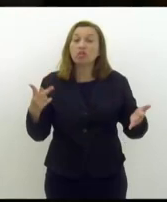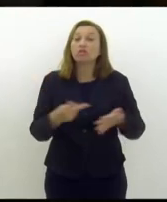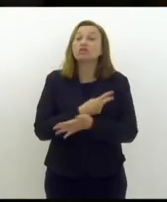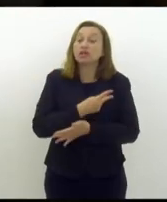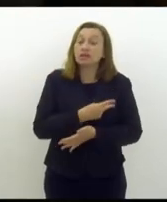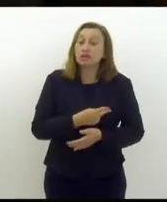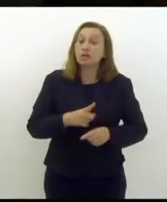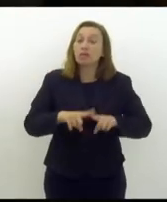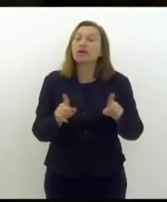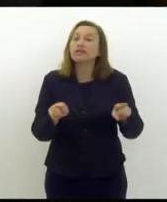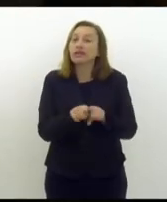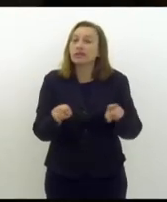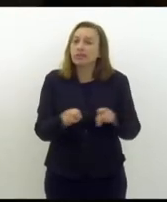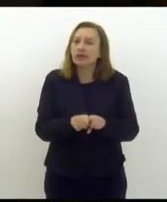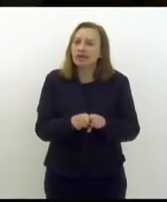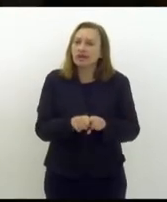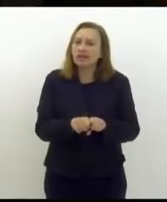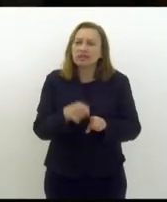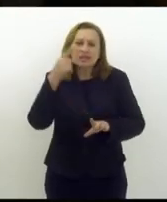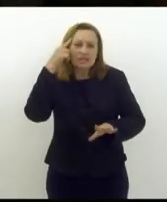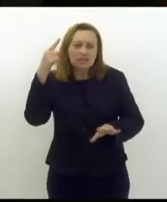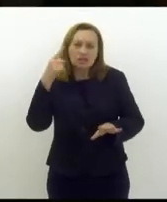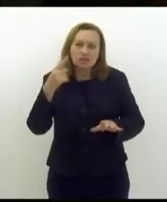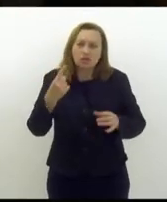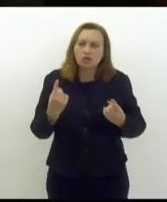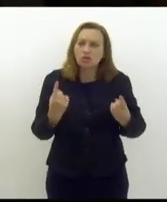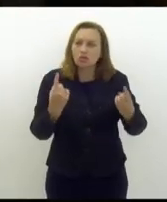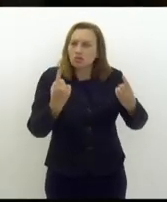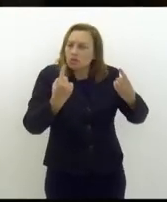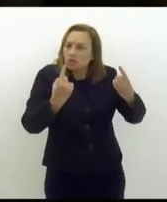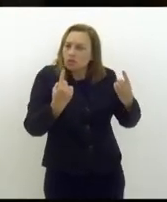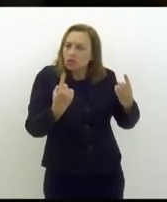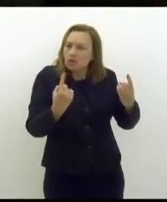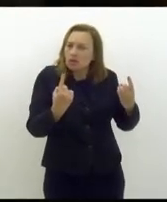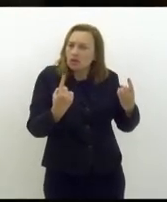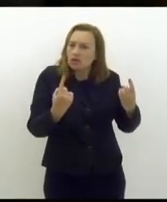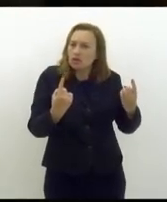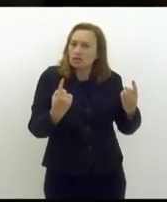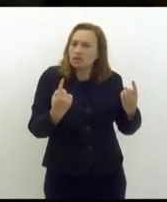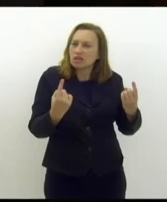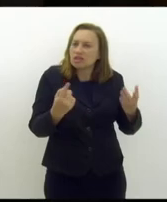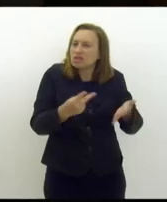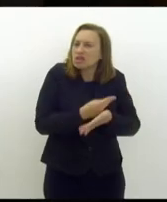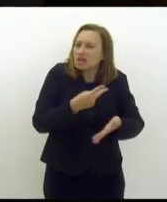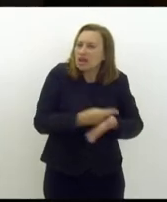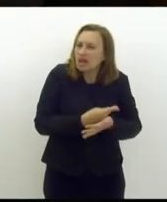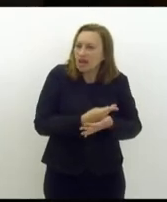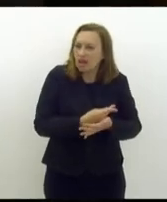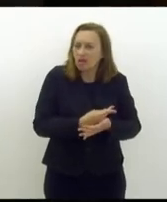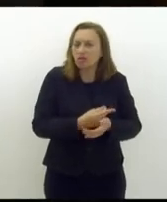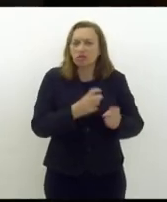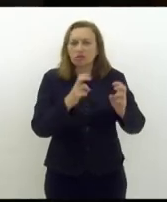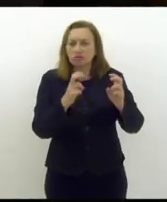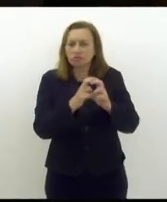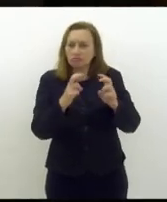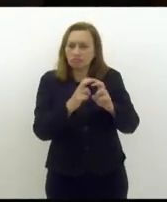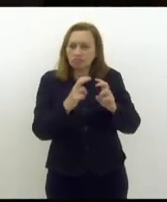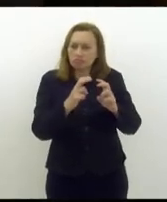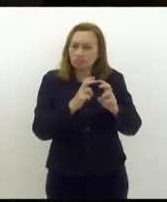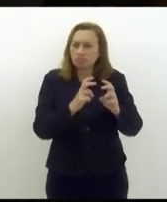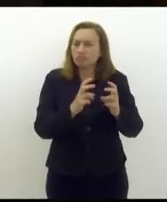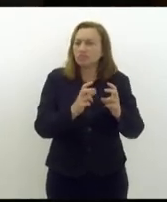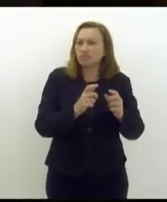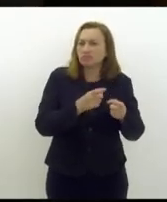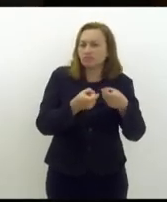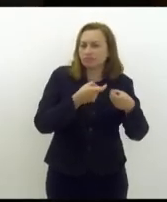mas também diante dessa lógica do confronto dessa irracionalidade de uma suposta guerra a gente tem